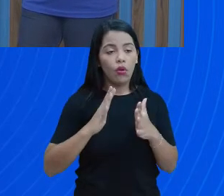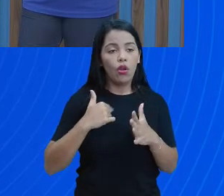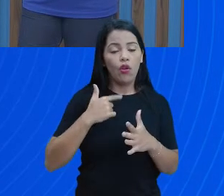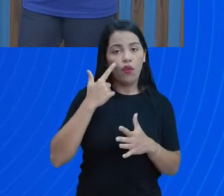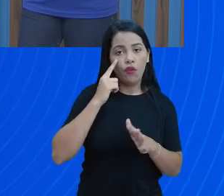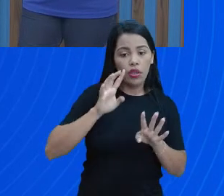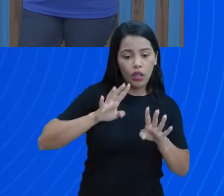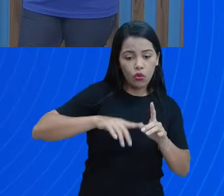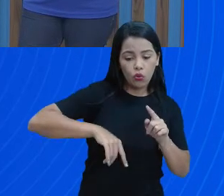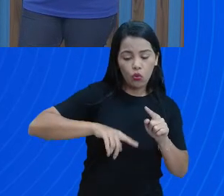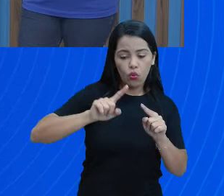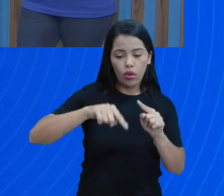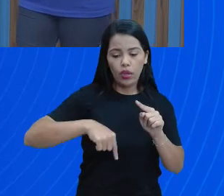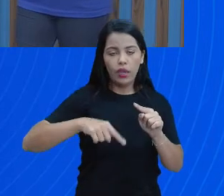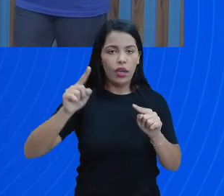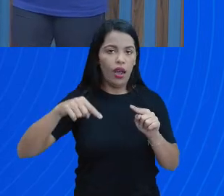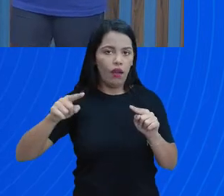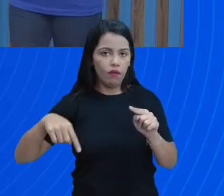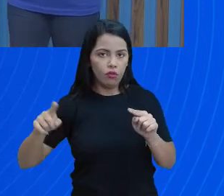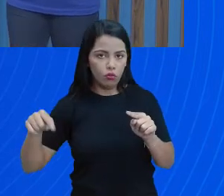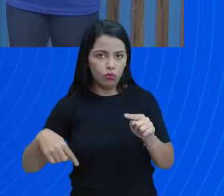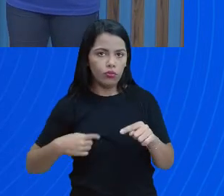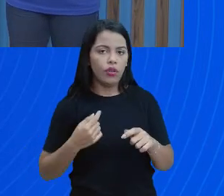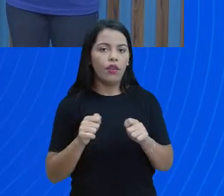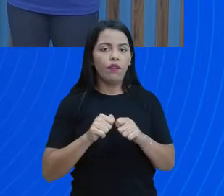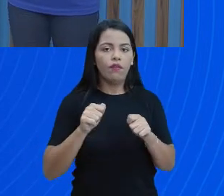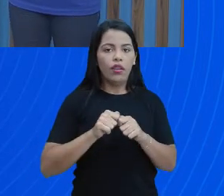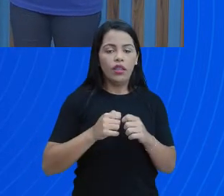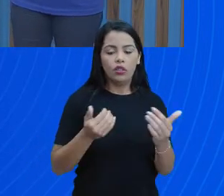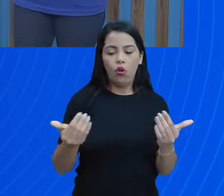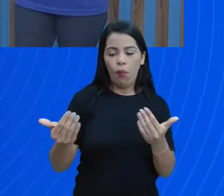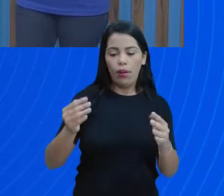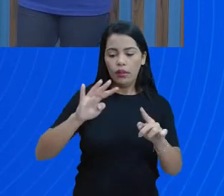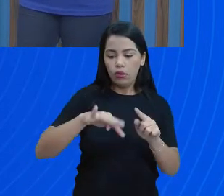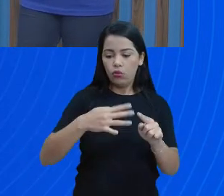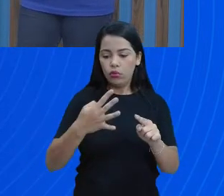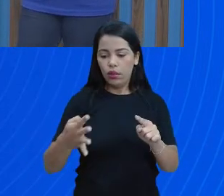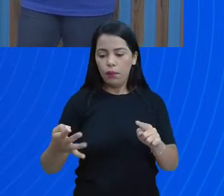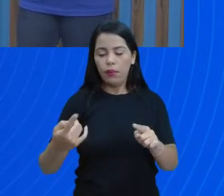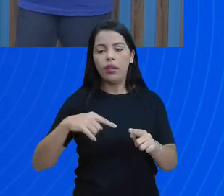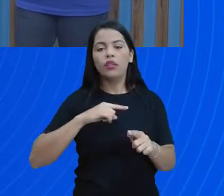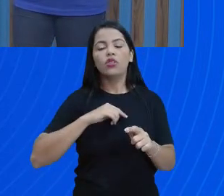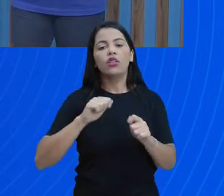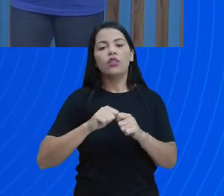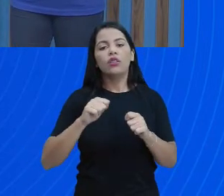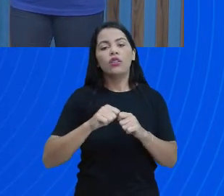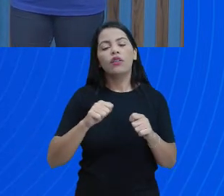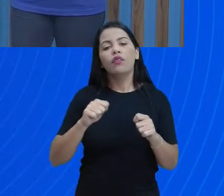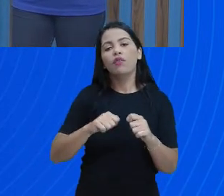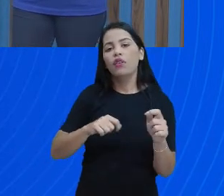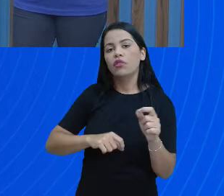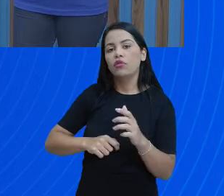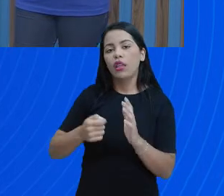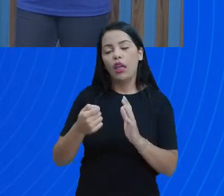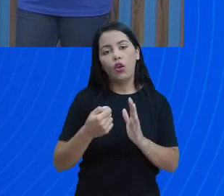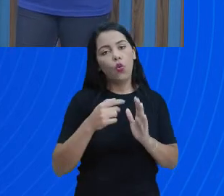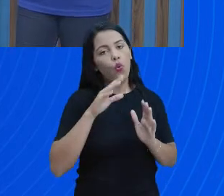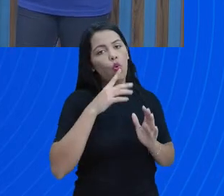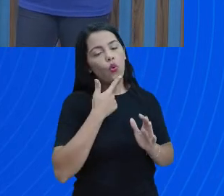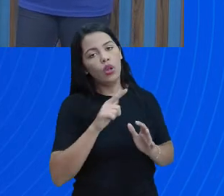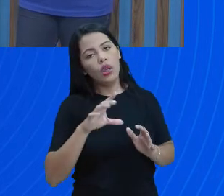falando, né? A gente fez o gráfico, a gente fez a comparação via tabela, a gente fez a verbalização desse tipo de coisa, olha,